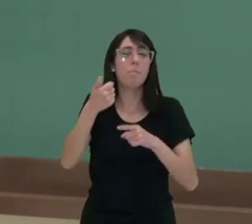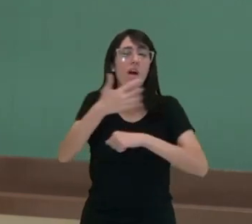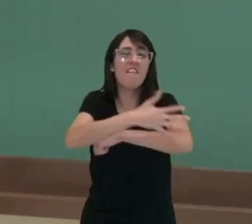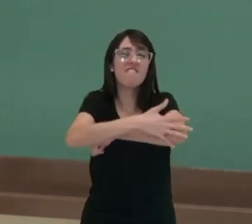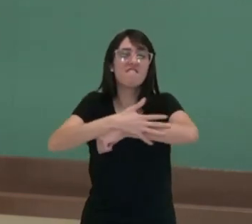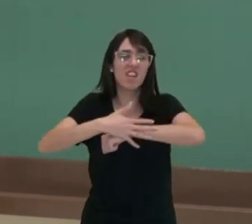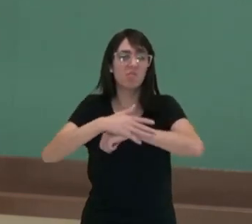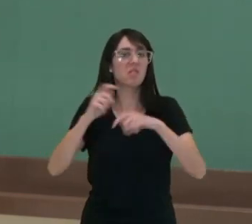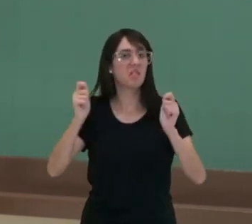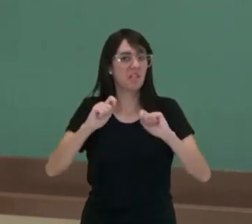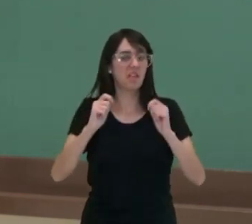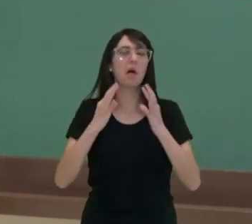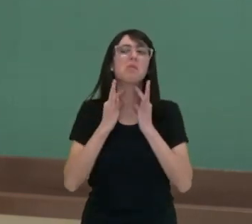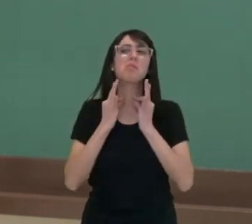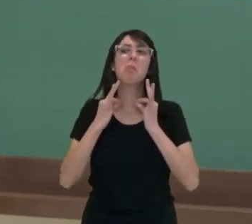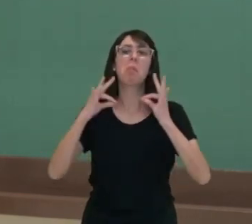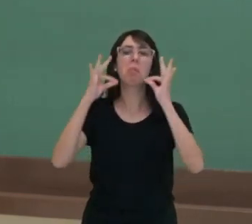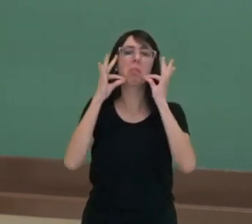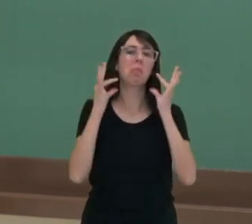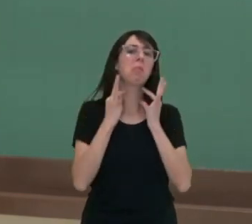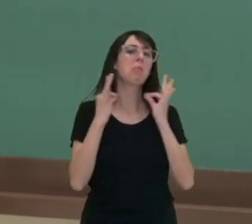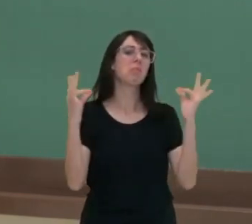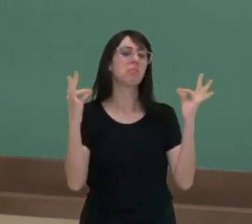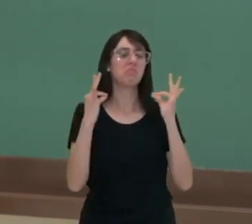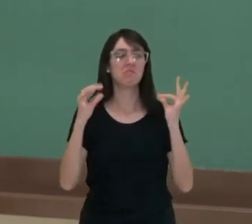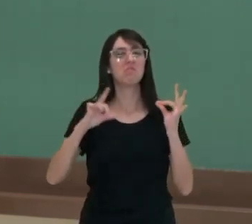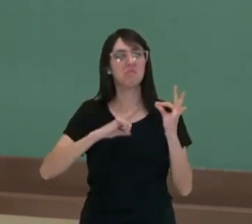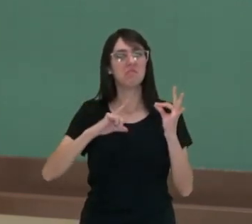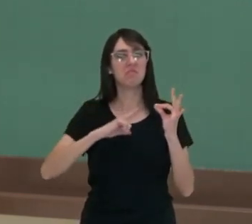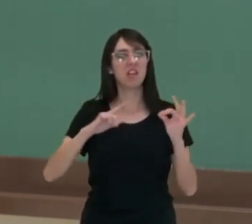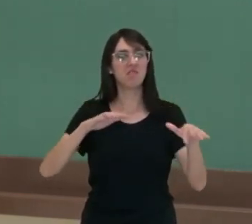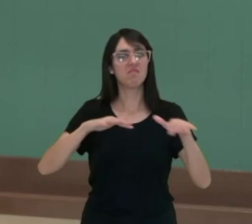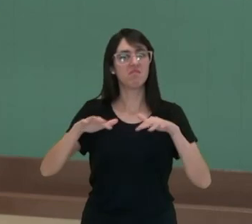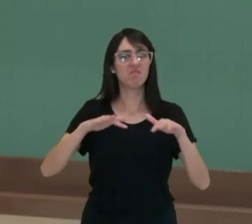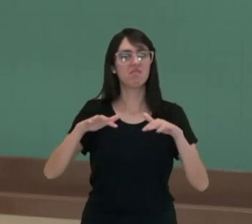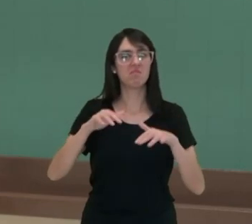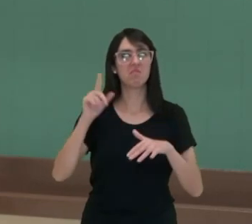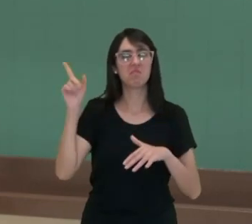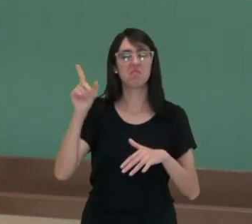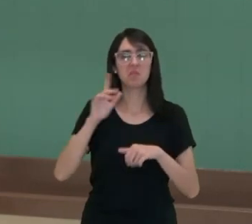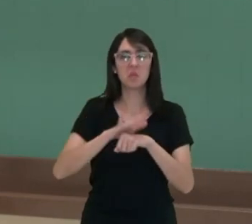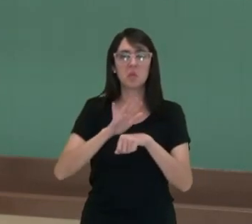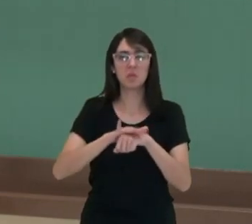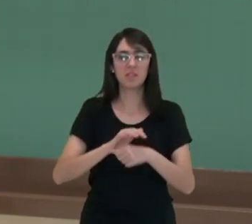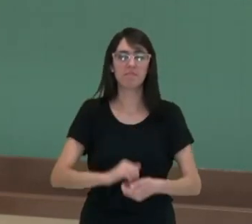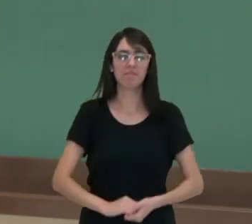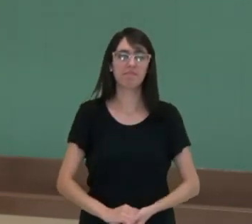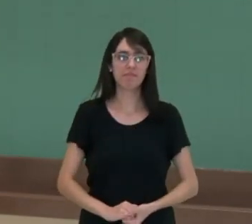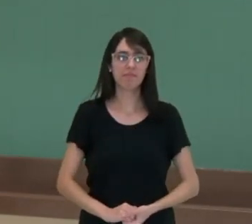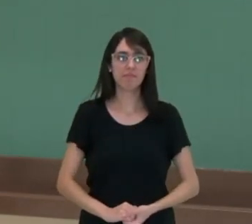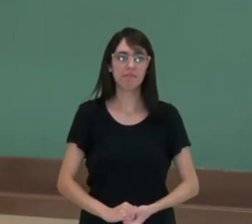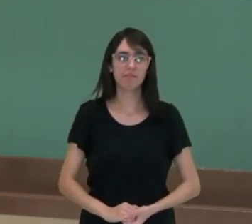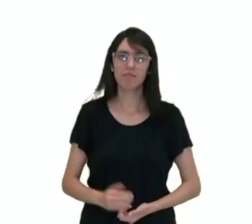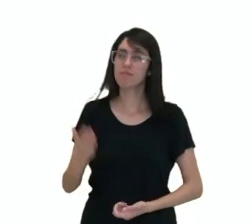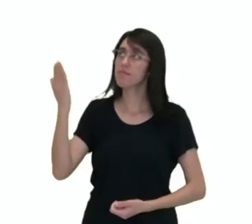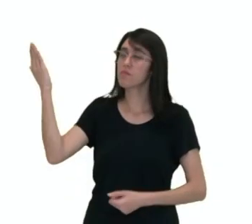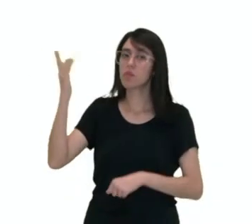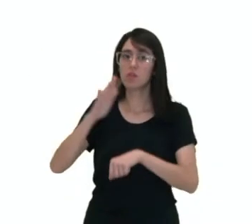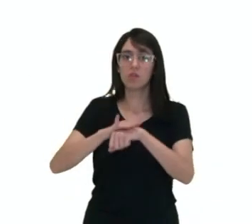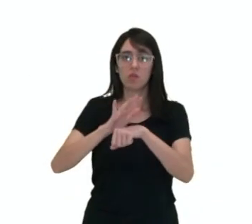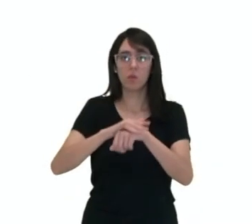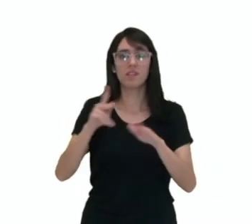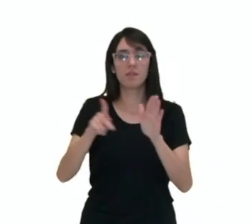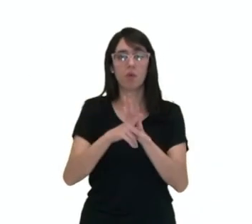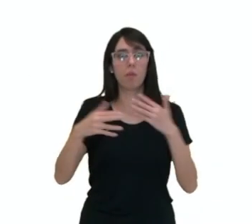dobrar, encostar no queixo, tem uma mobilidade bem grande, né, principalmente na pele. Agora, as doenças relacionadas ao